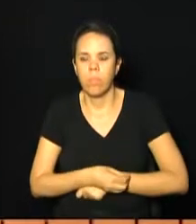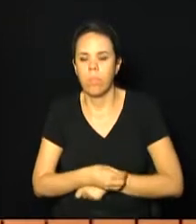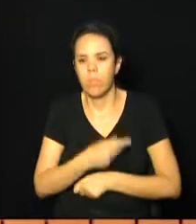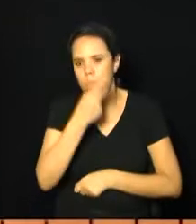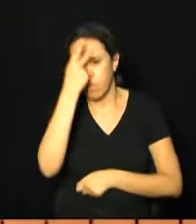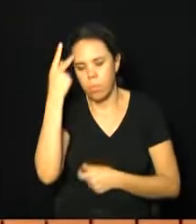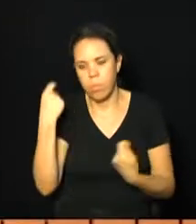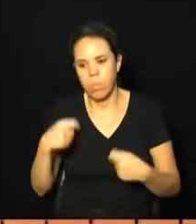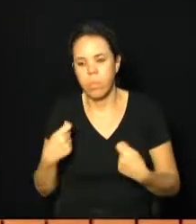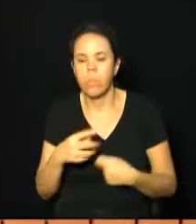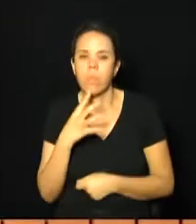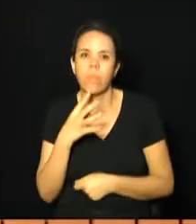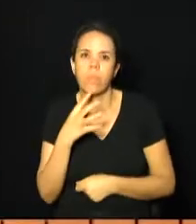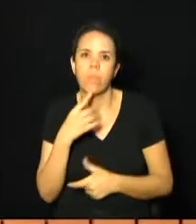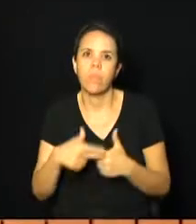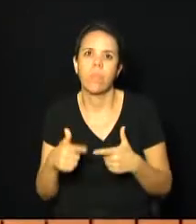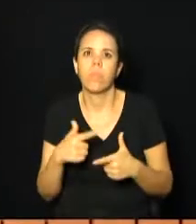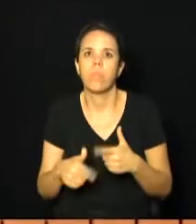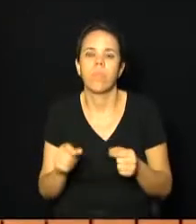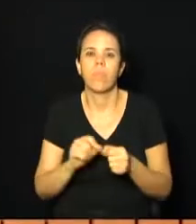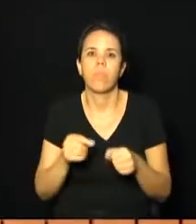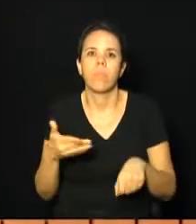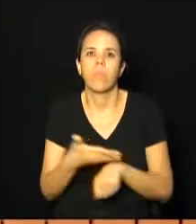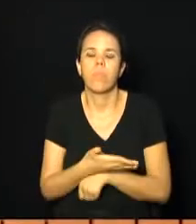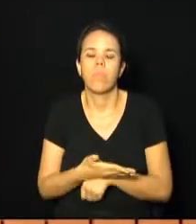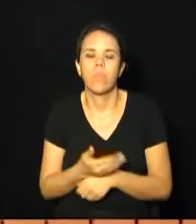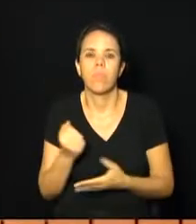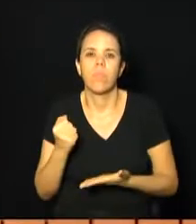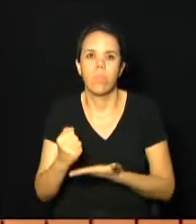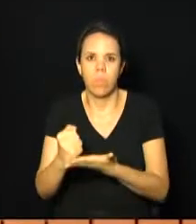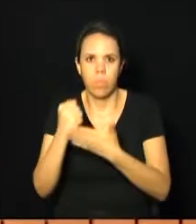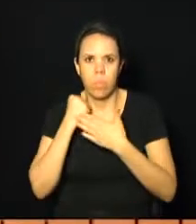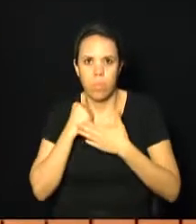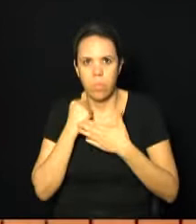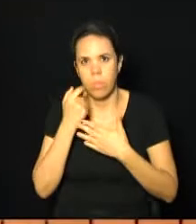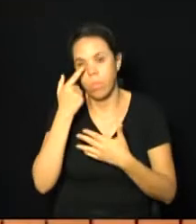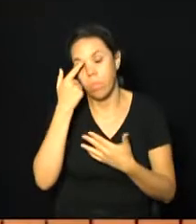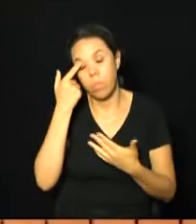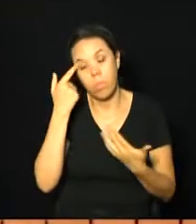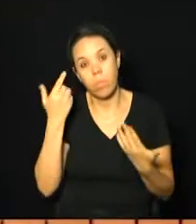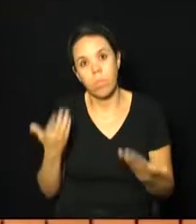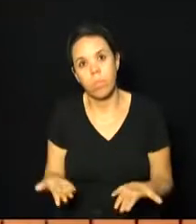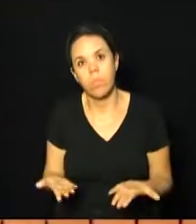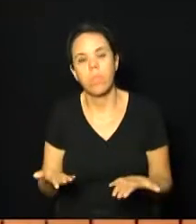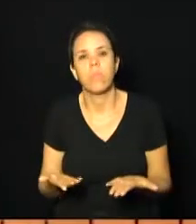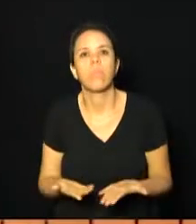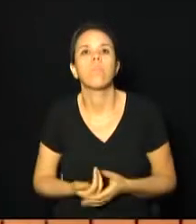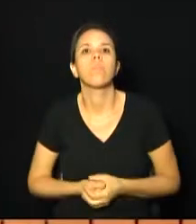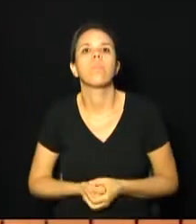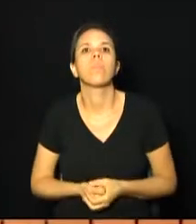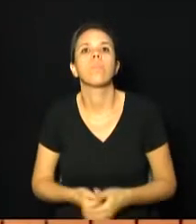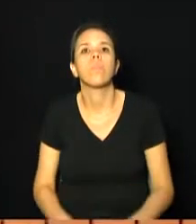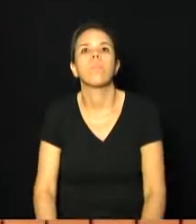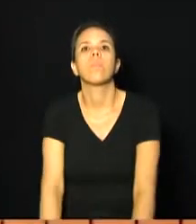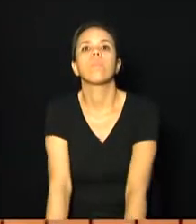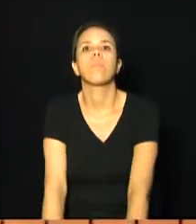pessoas precisam conhecer os problemas e fazer parte para estar nos ajudando aí nesses combates.